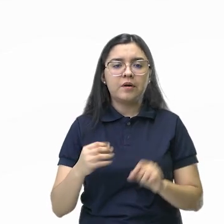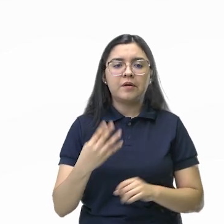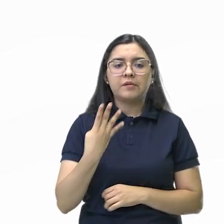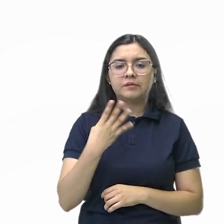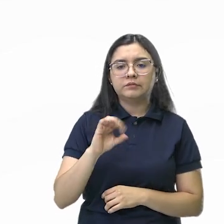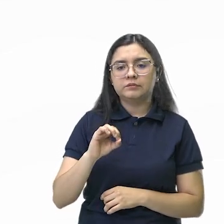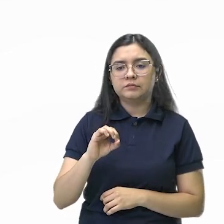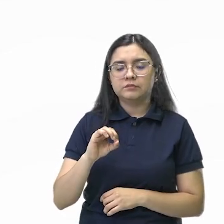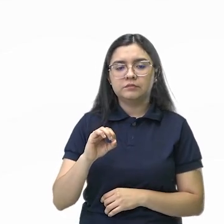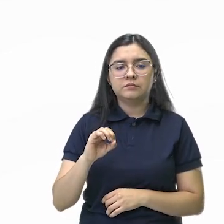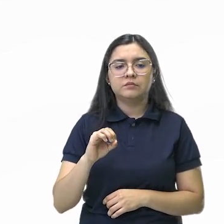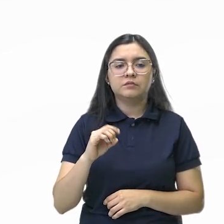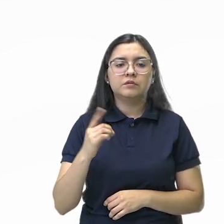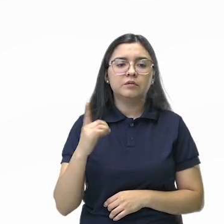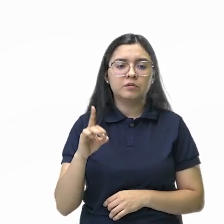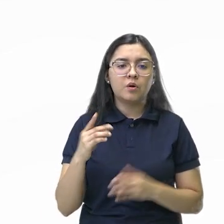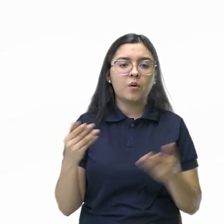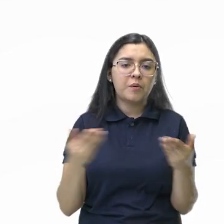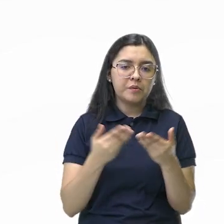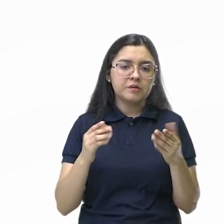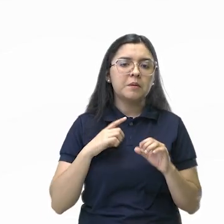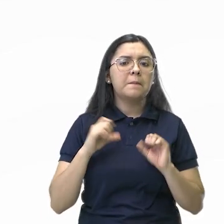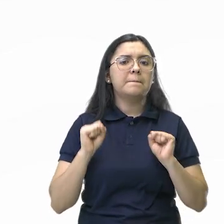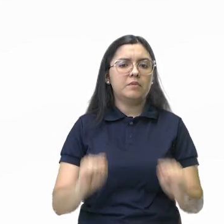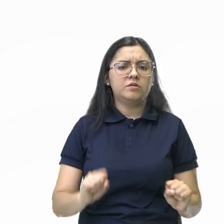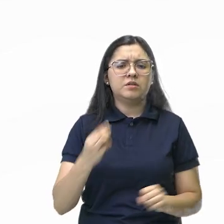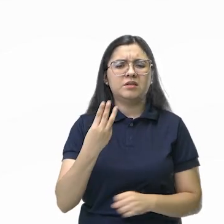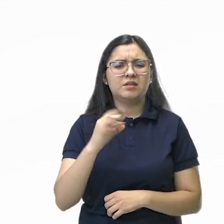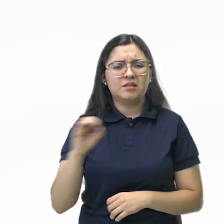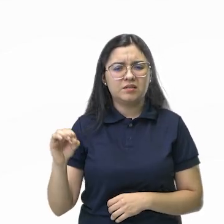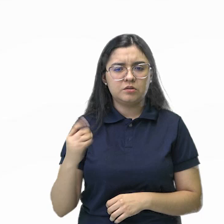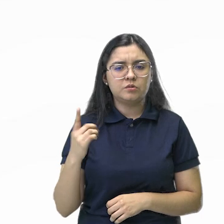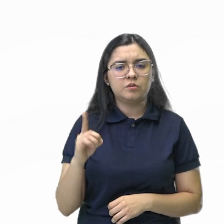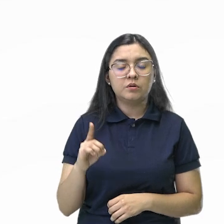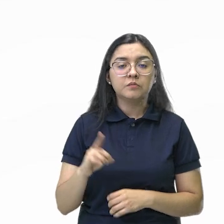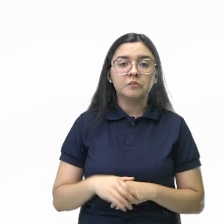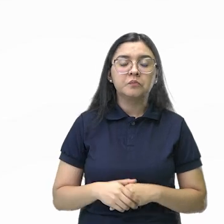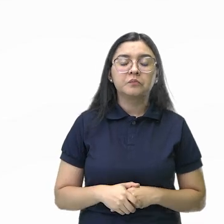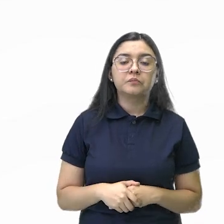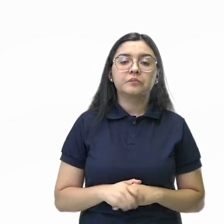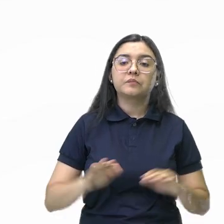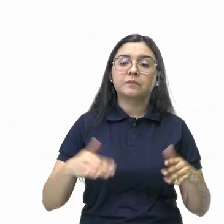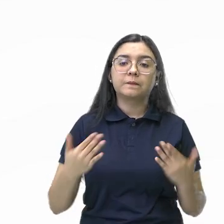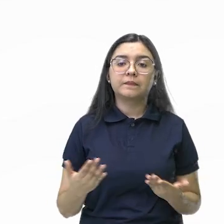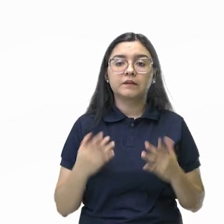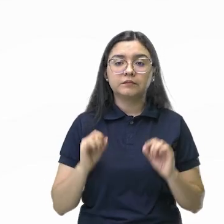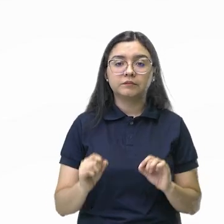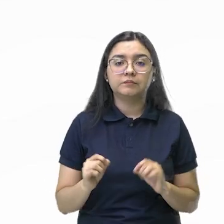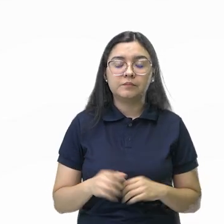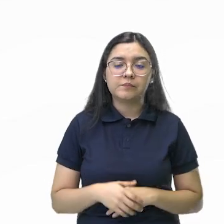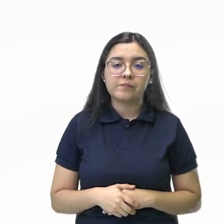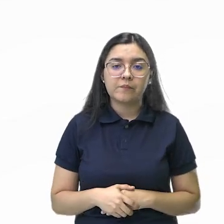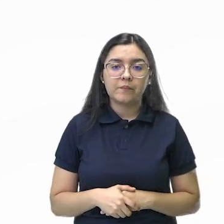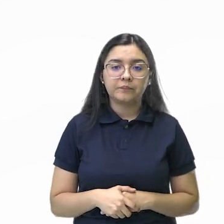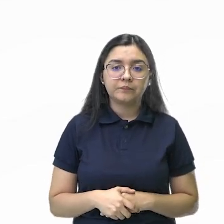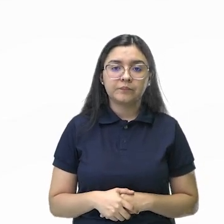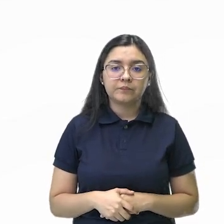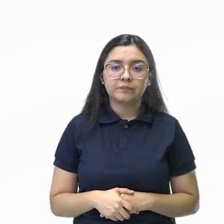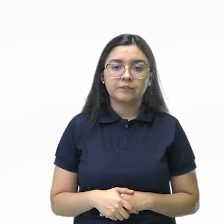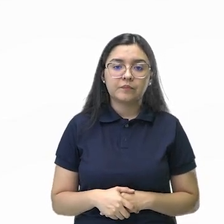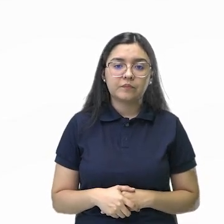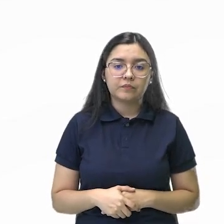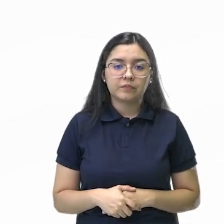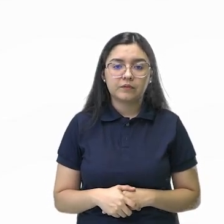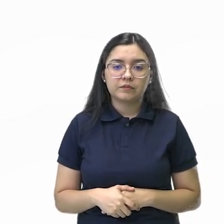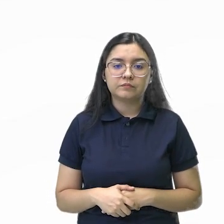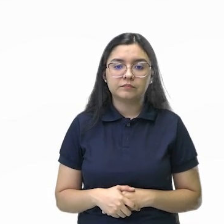de $40. Hoje, pode chegar a $300. Então,